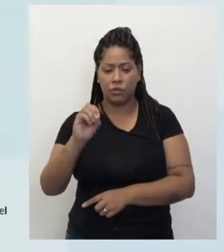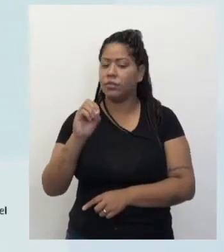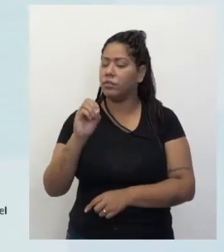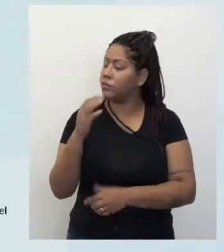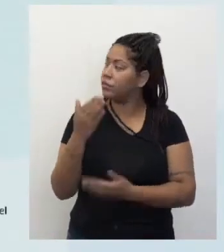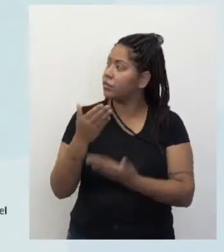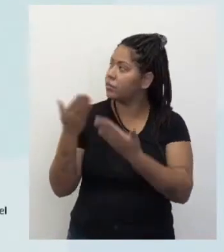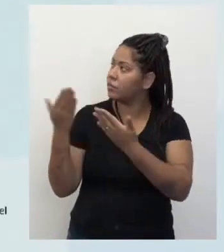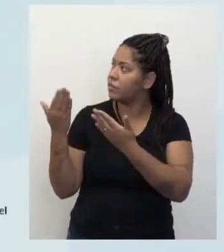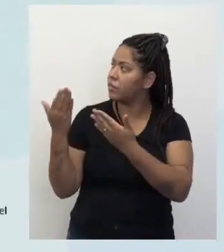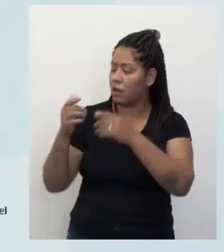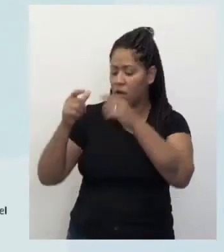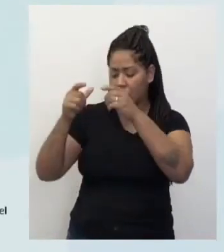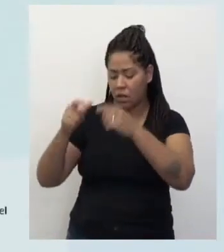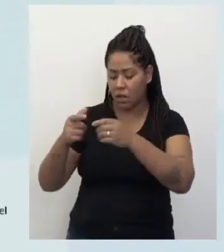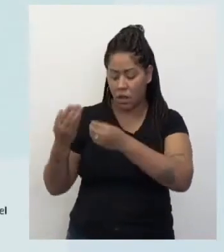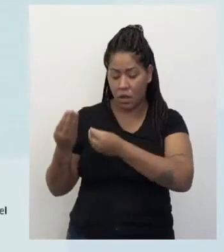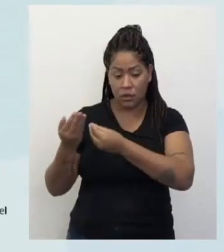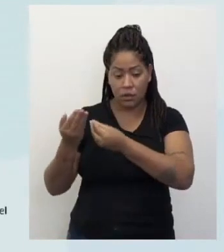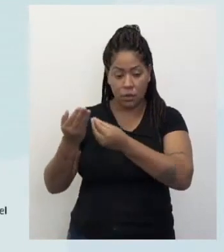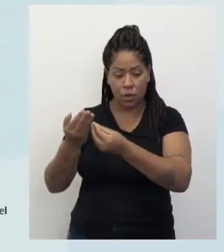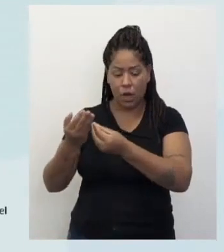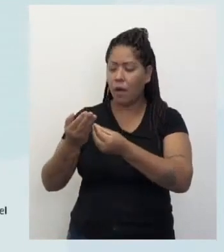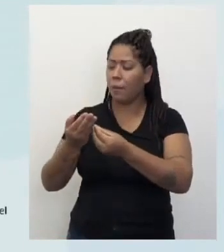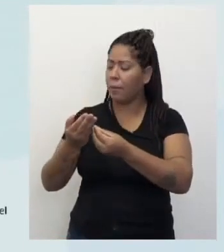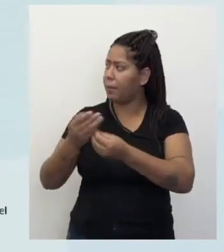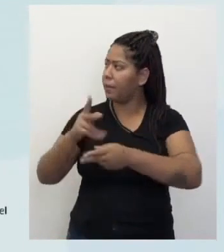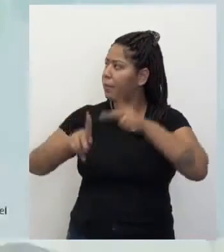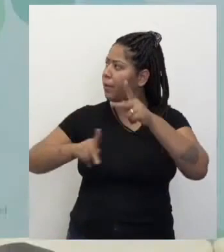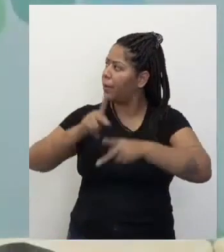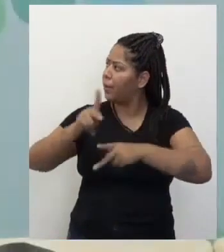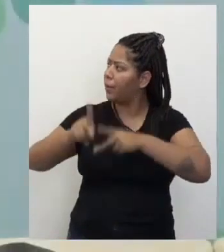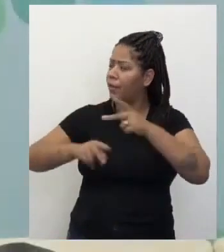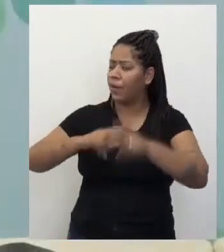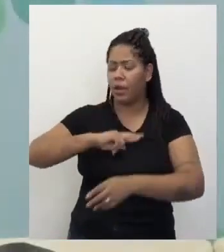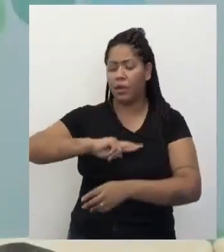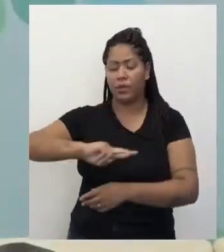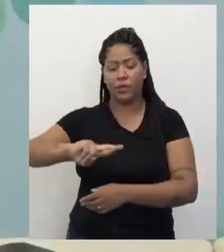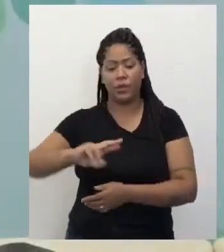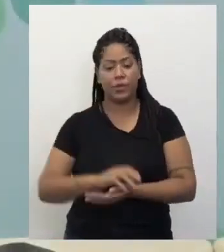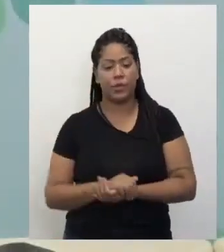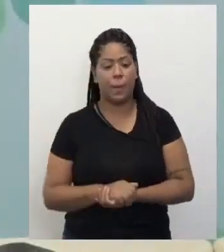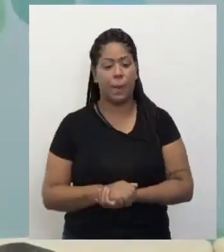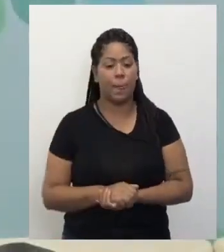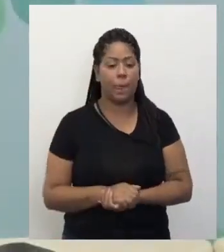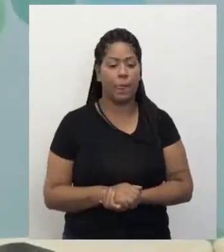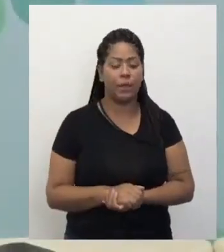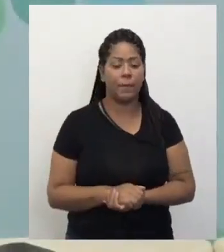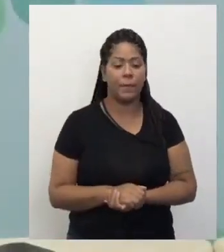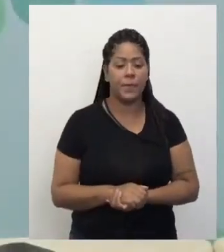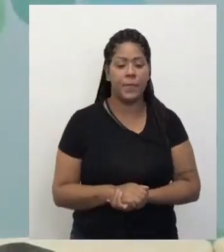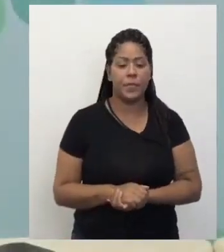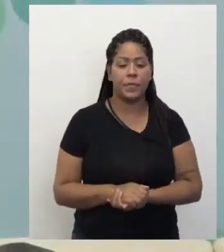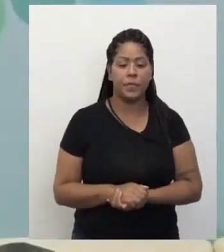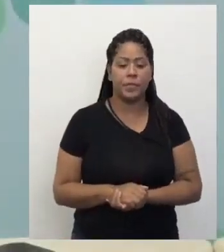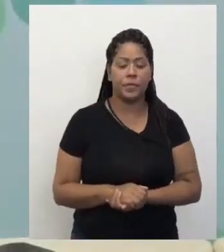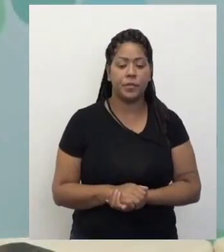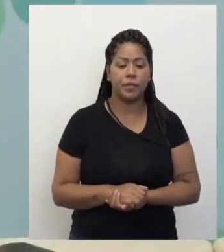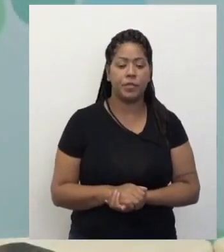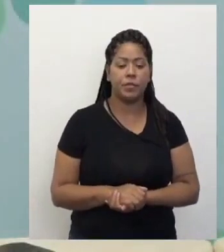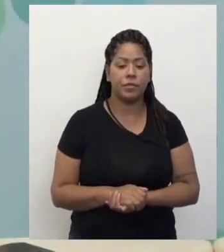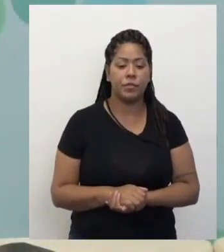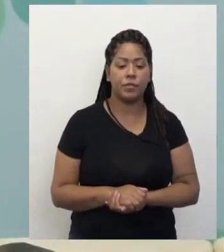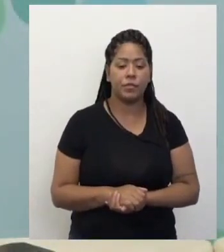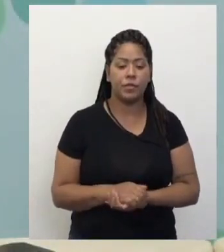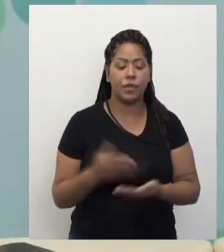atividades religiosas, porque antes basílica era qualquer salão dedicado a atividades sociais diversas, né? Então hoje a gente usa o